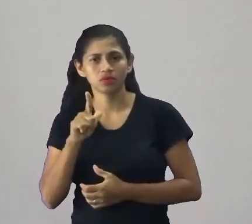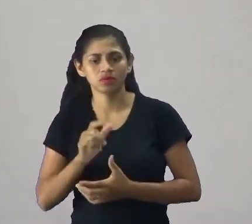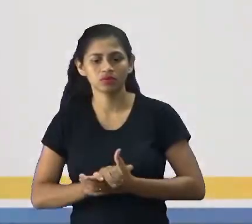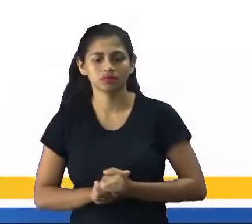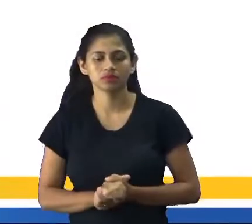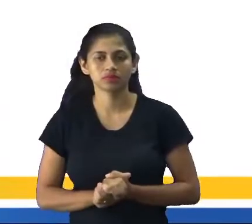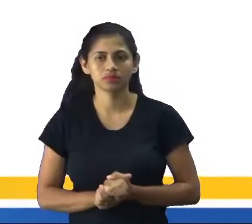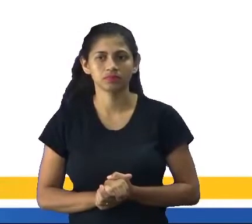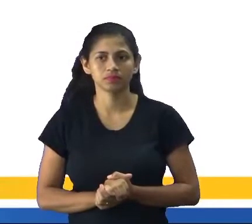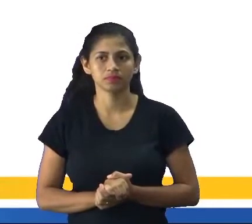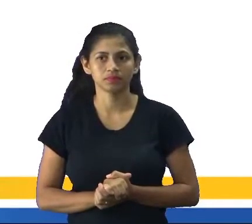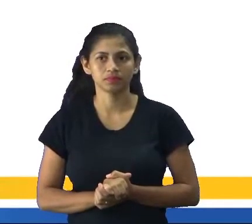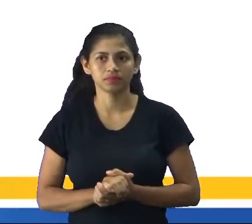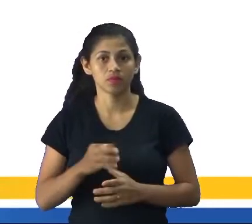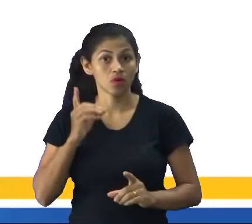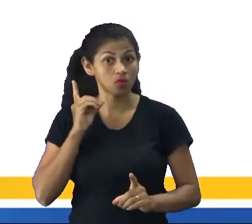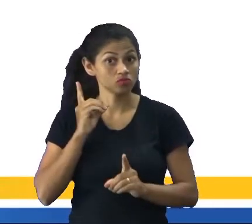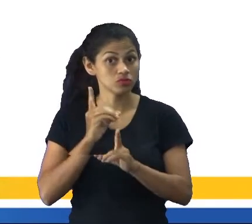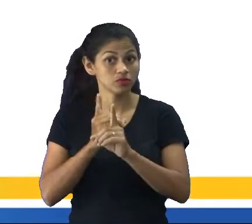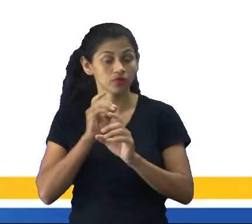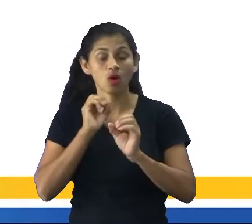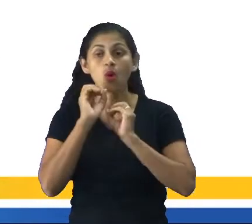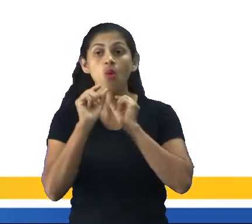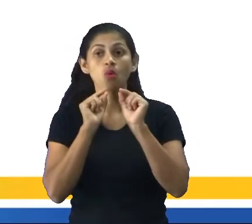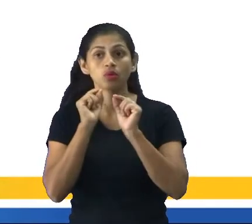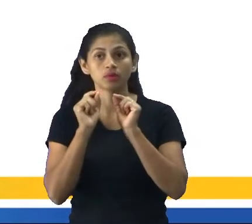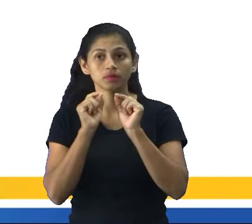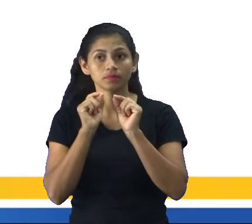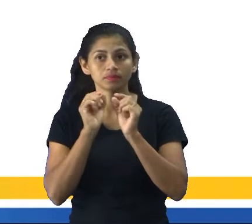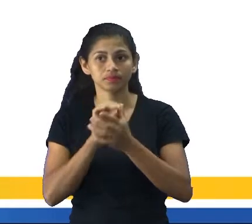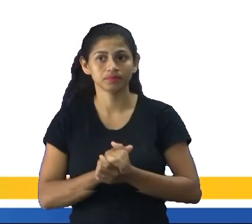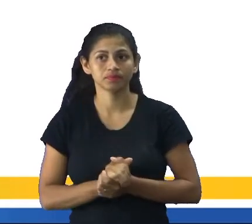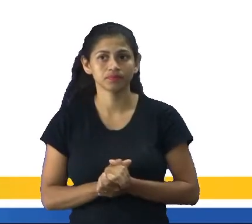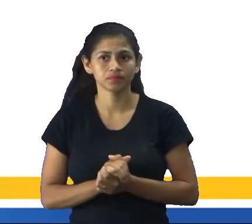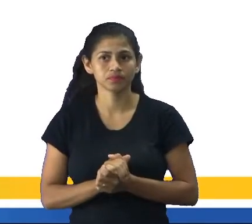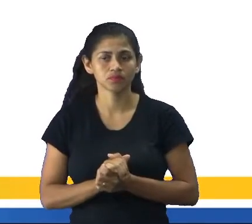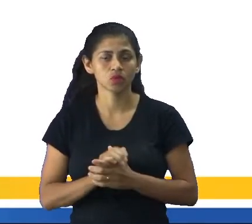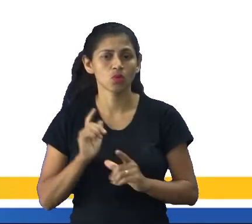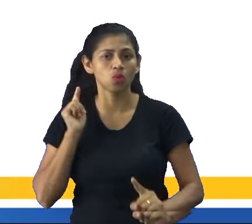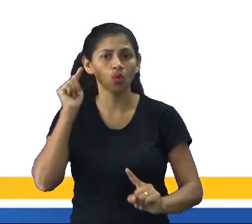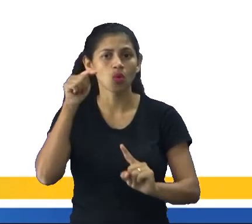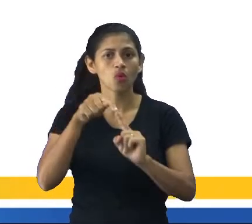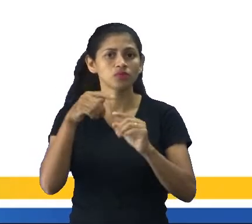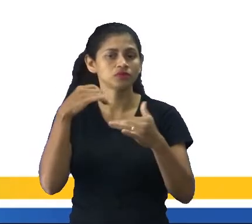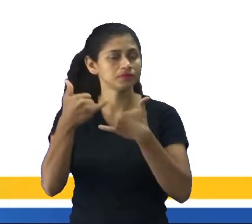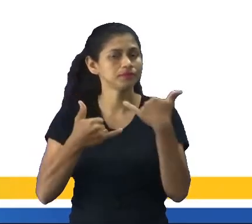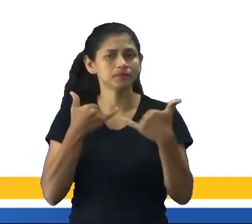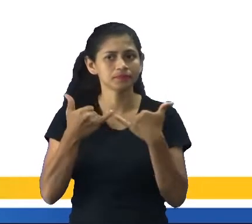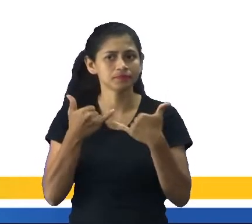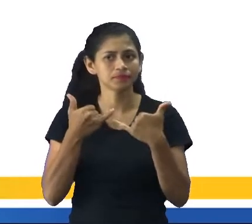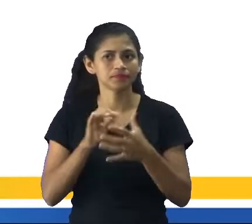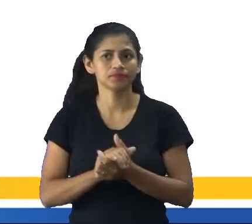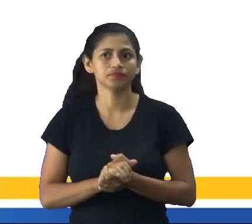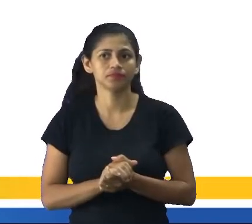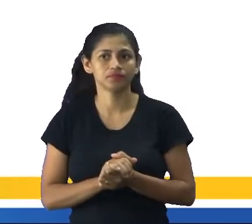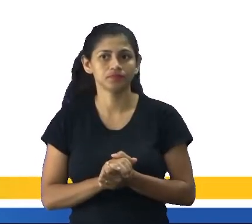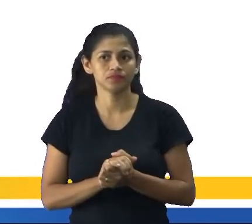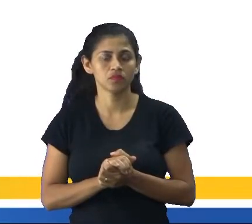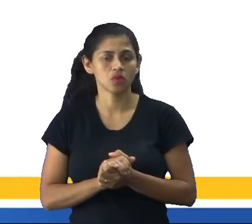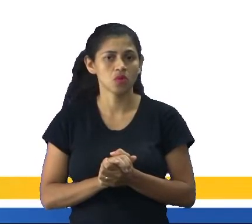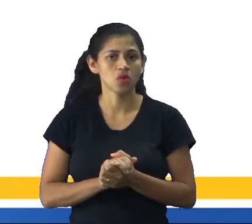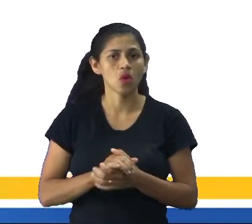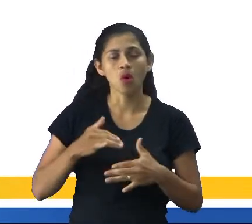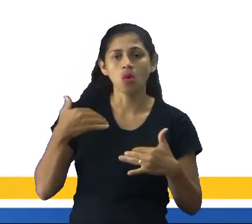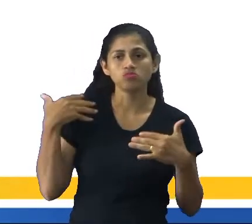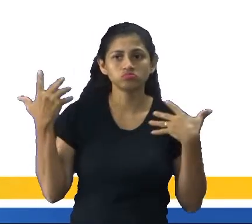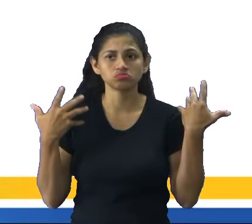e efetivamente identificar o que é o jogo, ó, modificando o jogo. Qual o objetivo da brincadeira? Qual o objetivo do jogo? Seja por